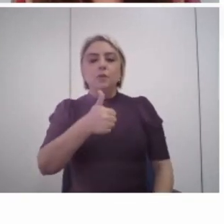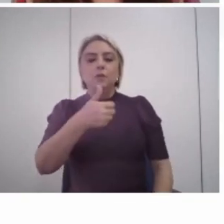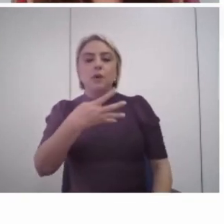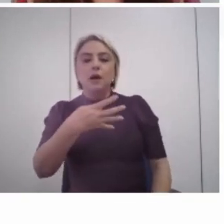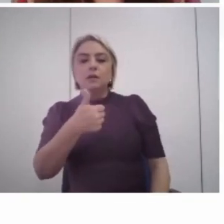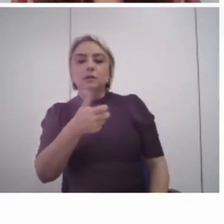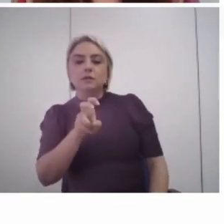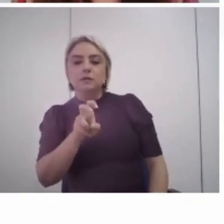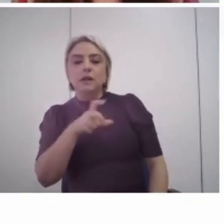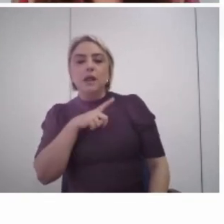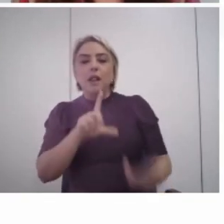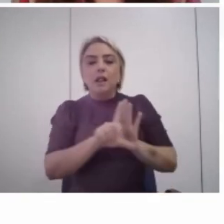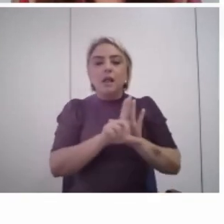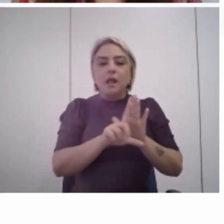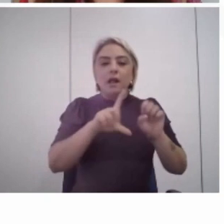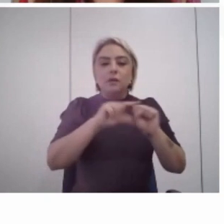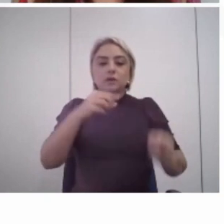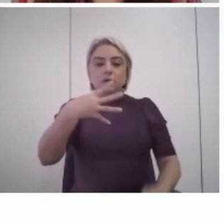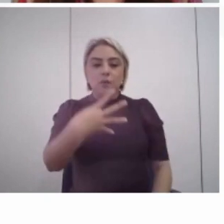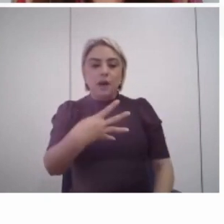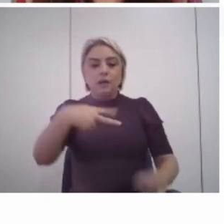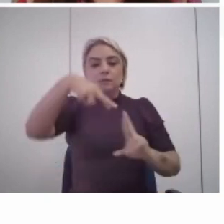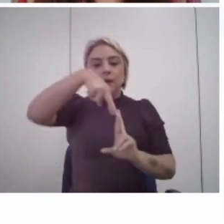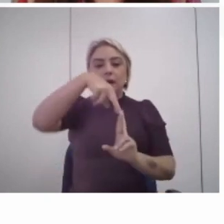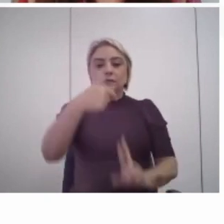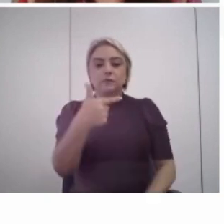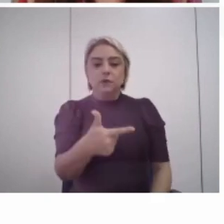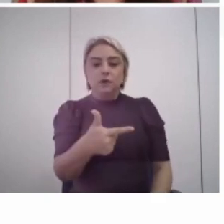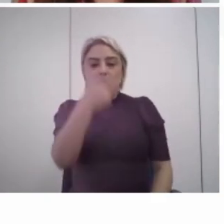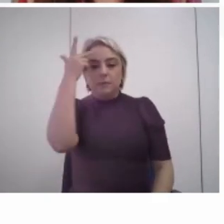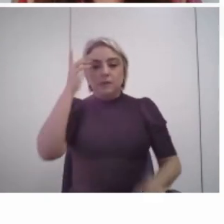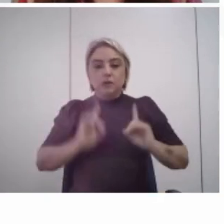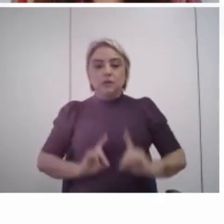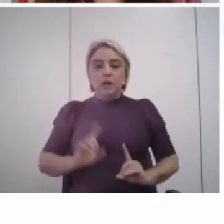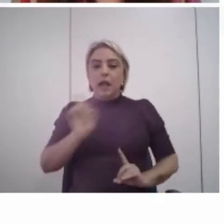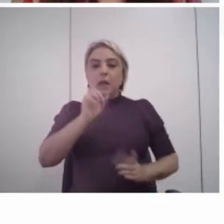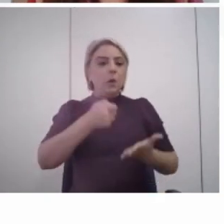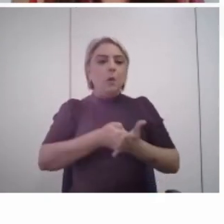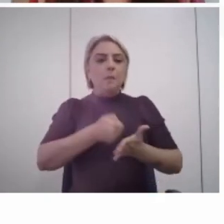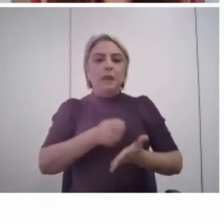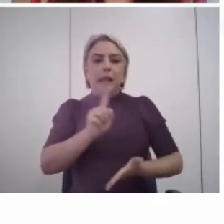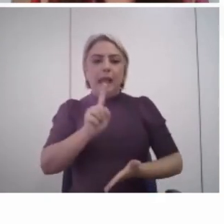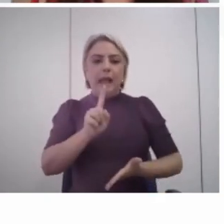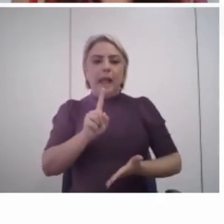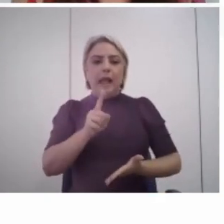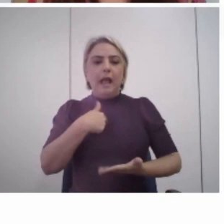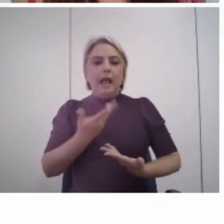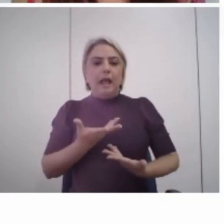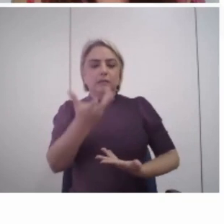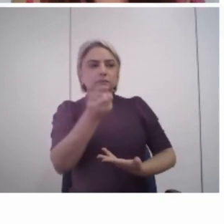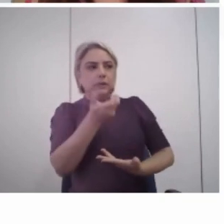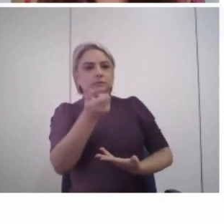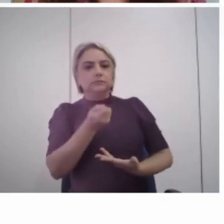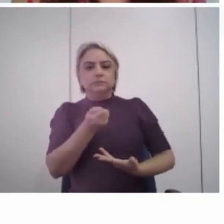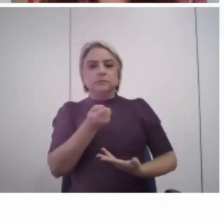2015, ela prevê isso no seu artigo 4º, parágrafo 2º, que a pessoa com deficiência ela não está obrigada a fruir daqueles benefícios da